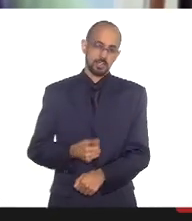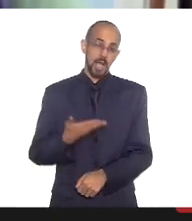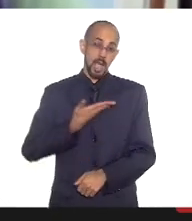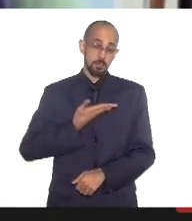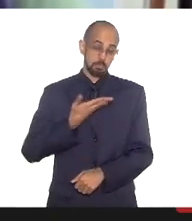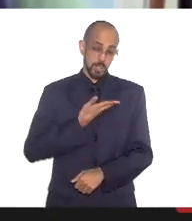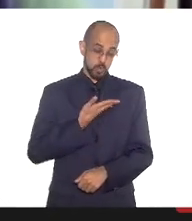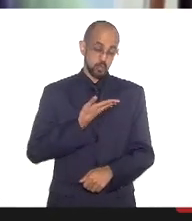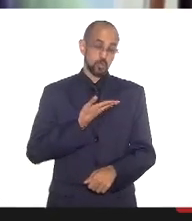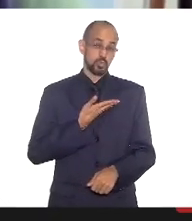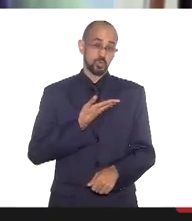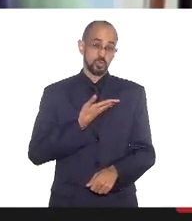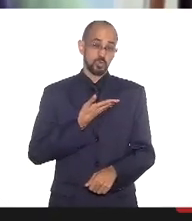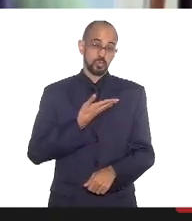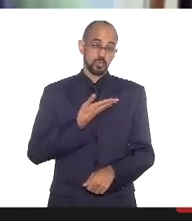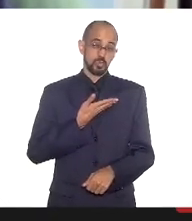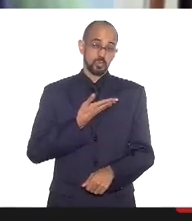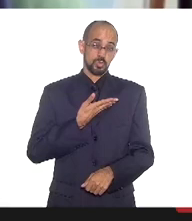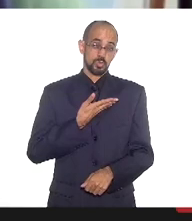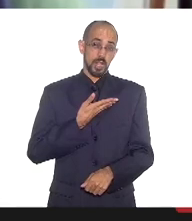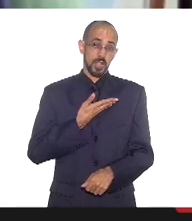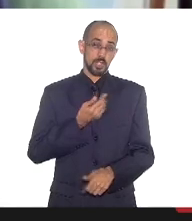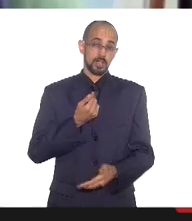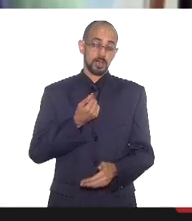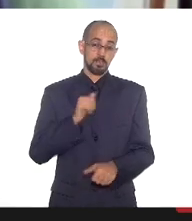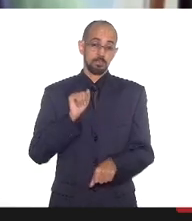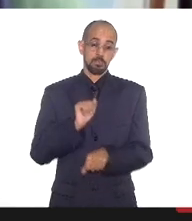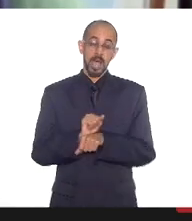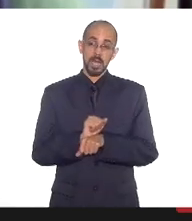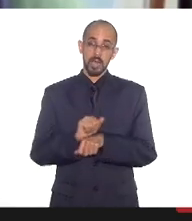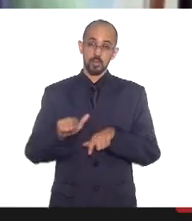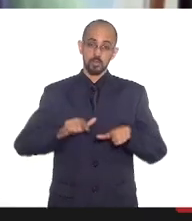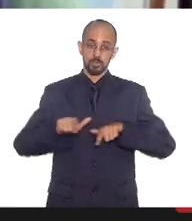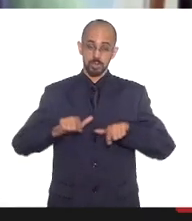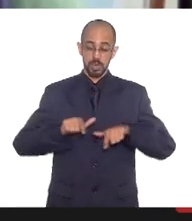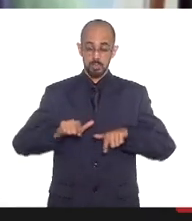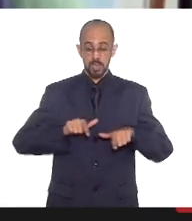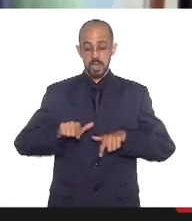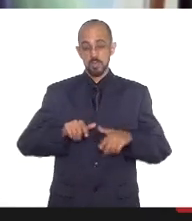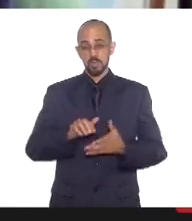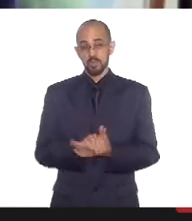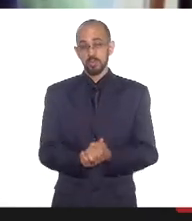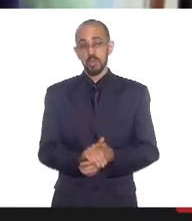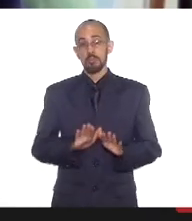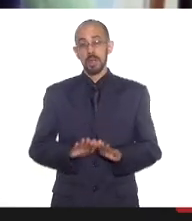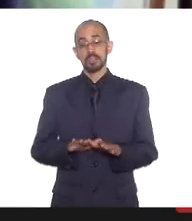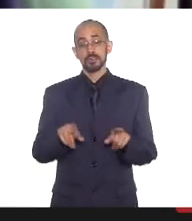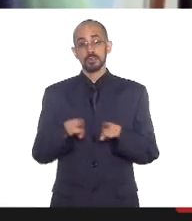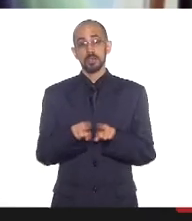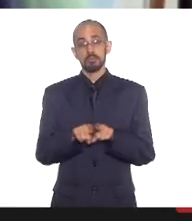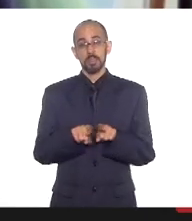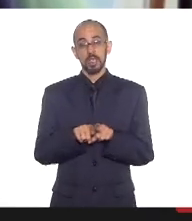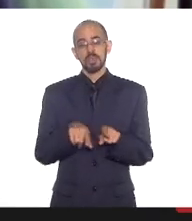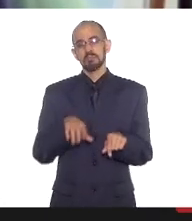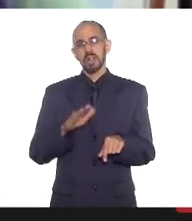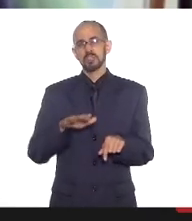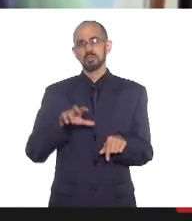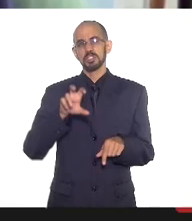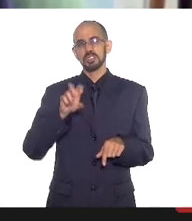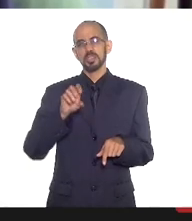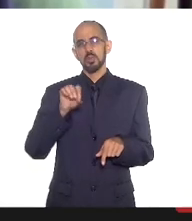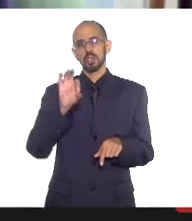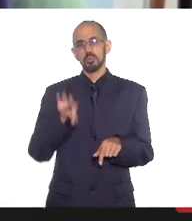ponto de vista deles deles diz continuarem Eco o trabalho que vem sendo Metade dos colegas